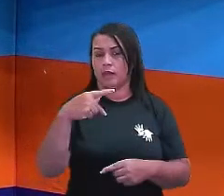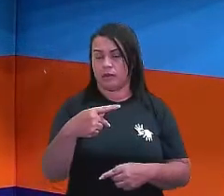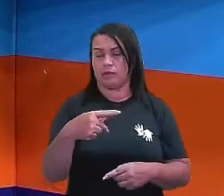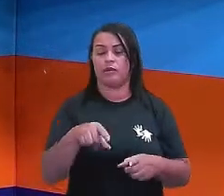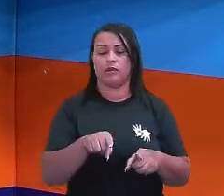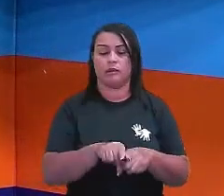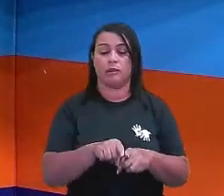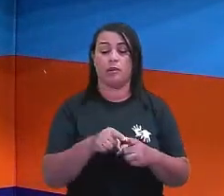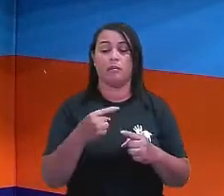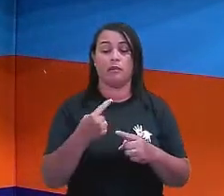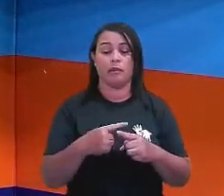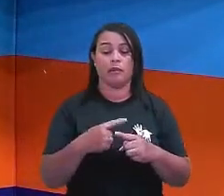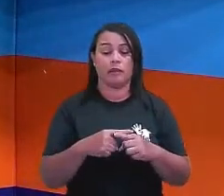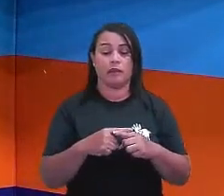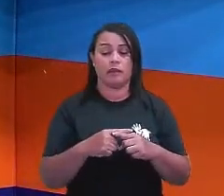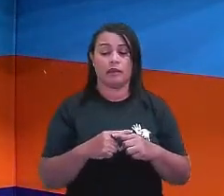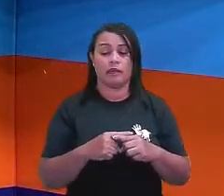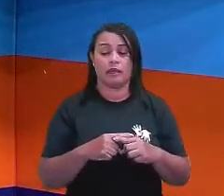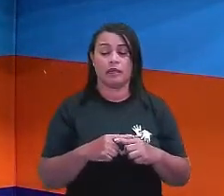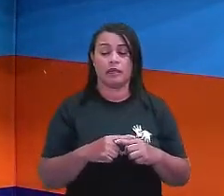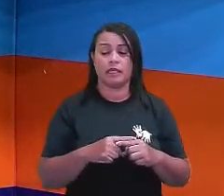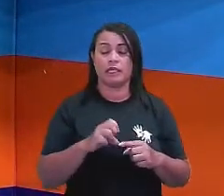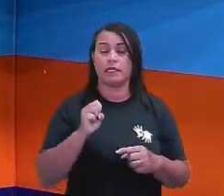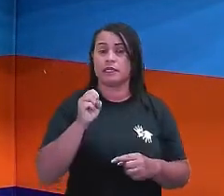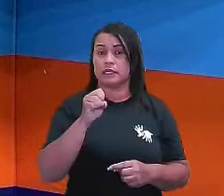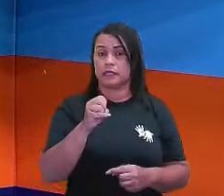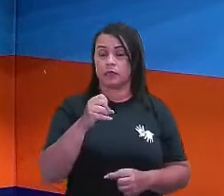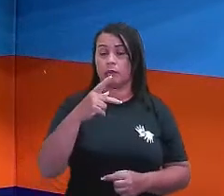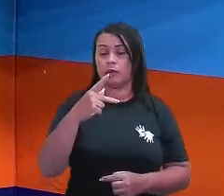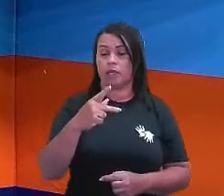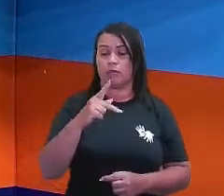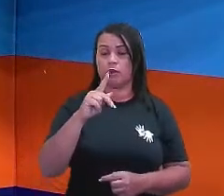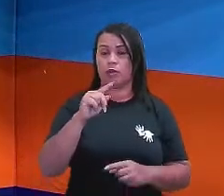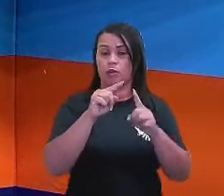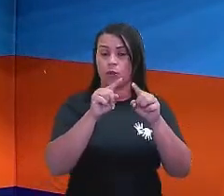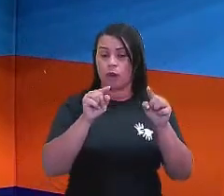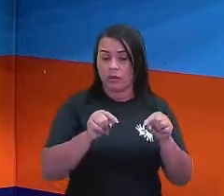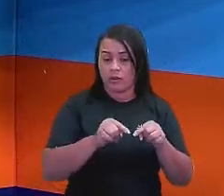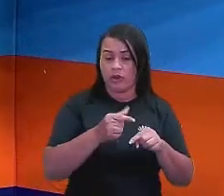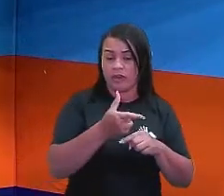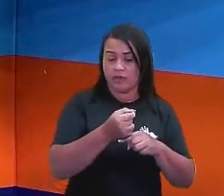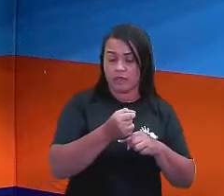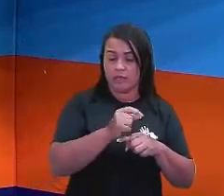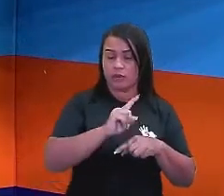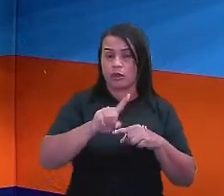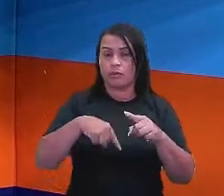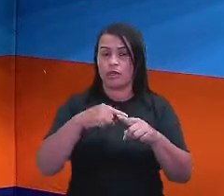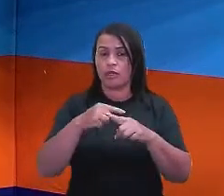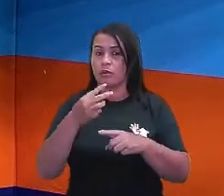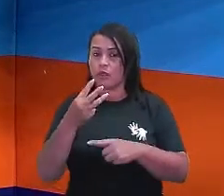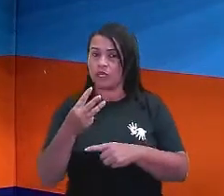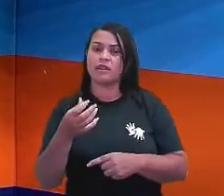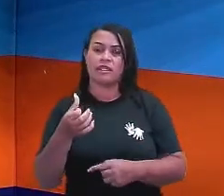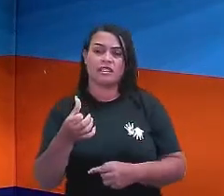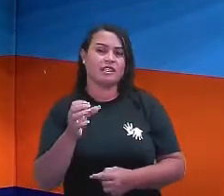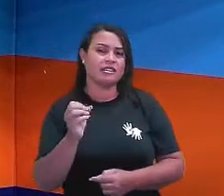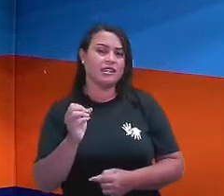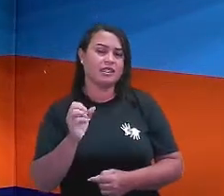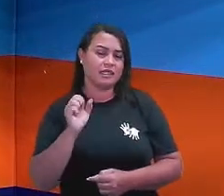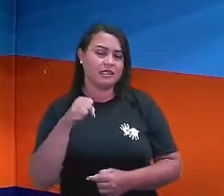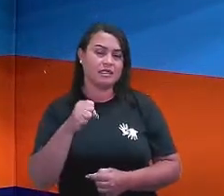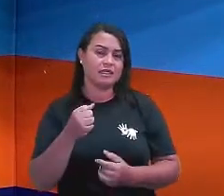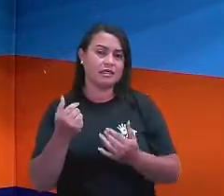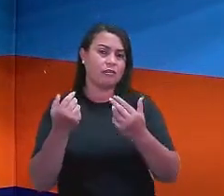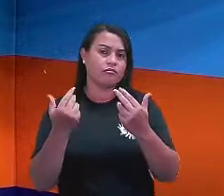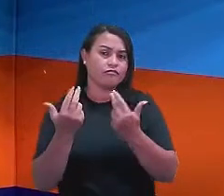perímetro. Por quê? Se o perímetro desse quadrado menor é 20, e se eu multiplicar aqui por 3 não vai dar 60? Então, isso aí confere